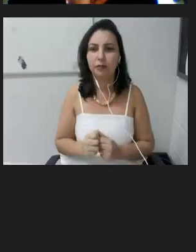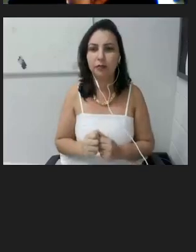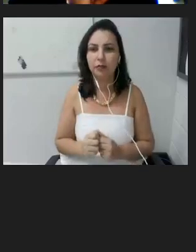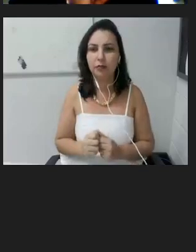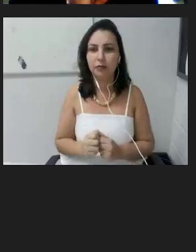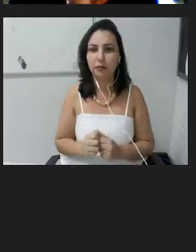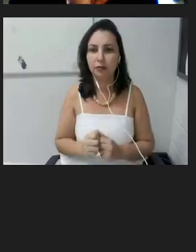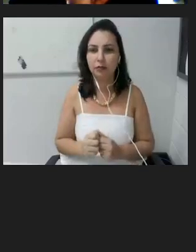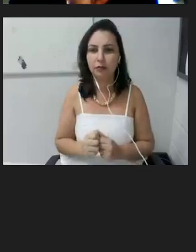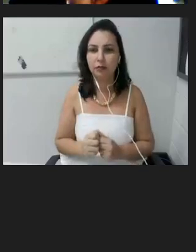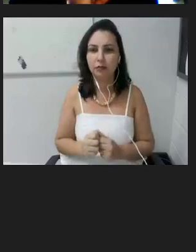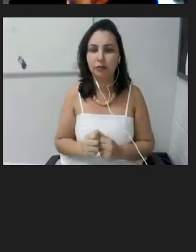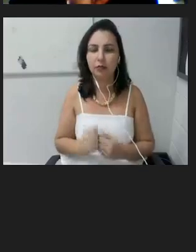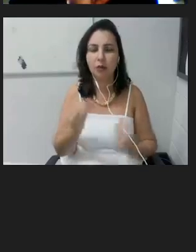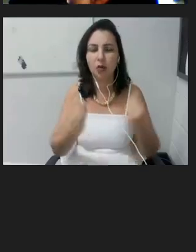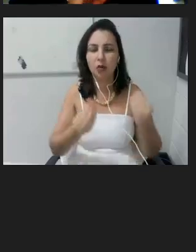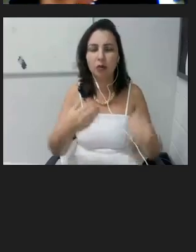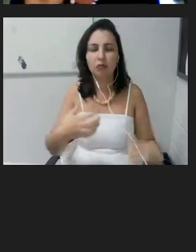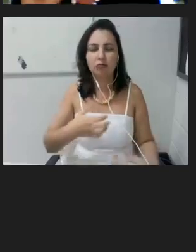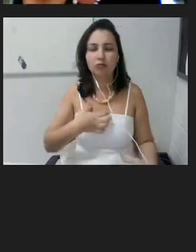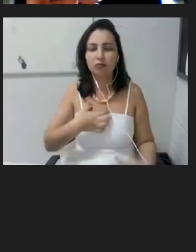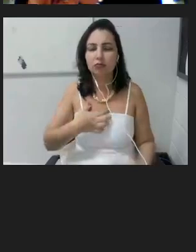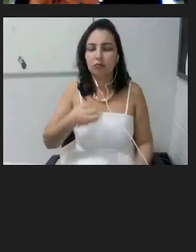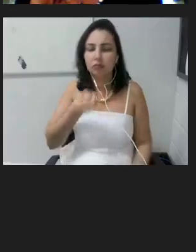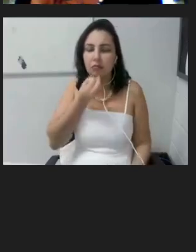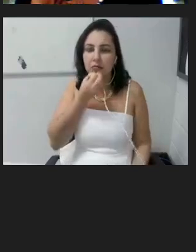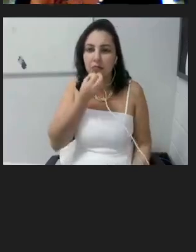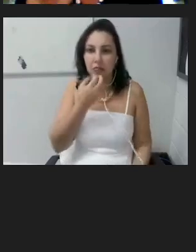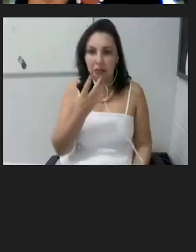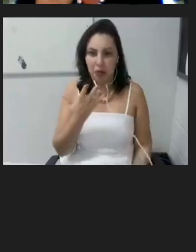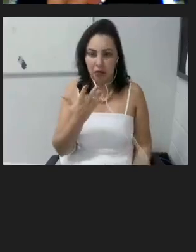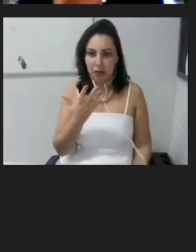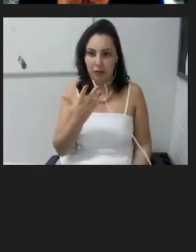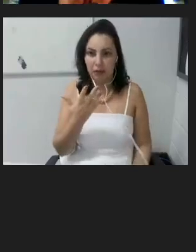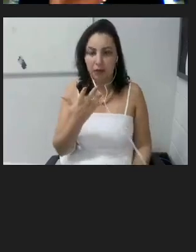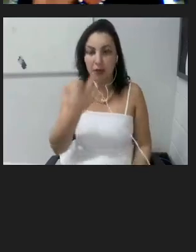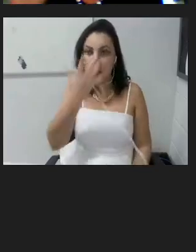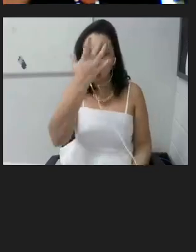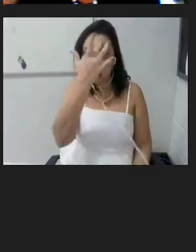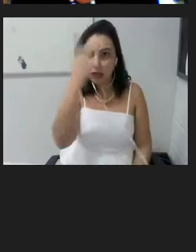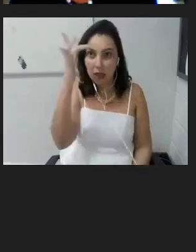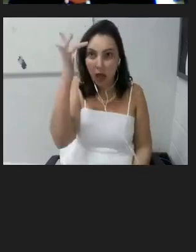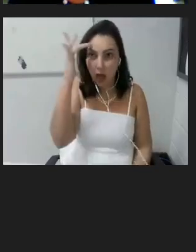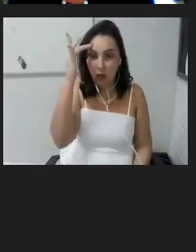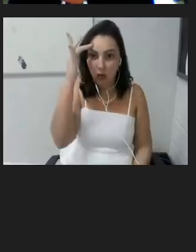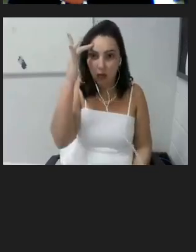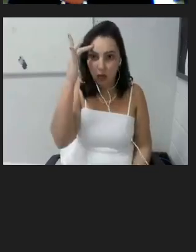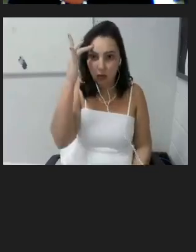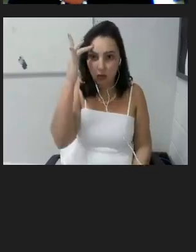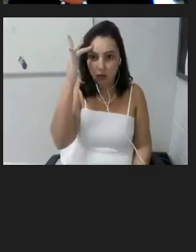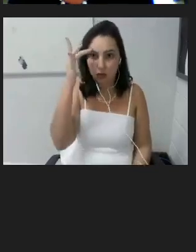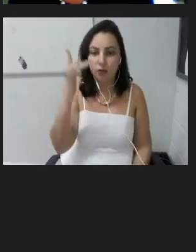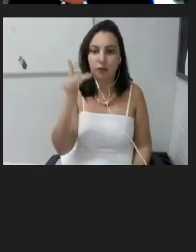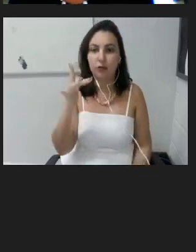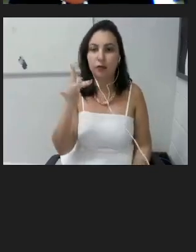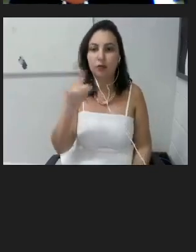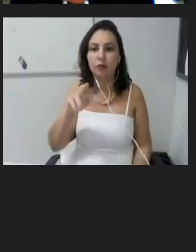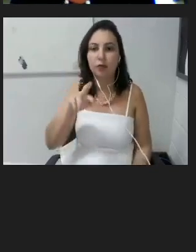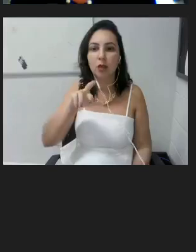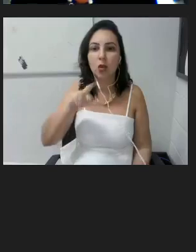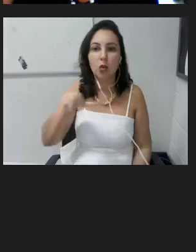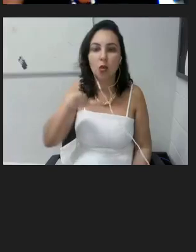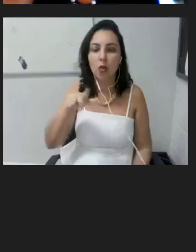estado de bem-estar. Então, saúde mental não é mera ausência de transtornos